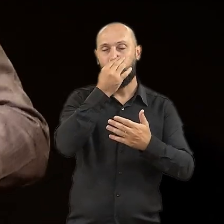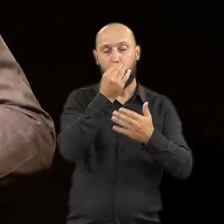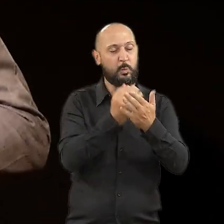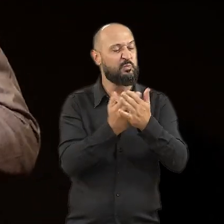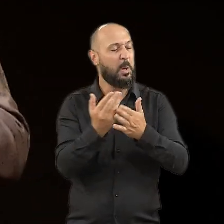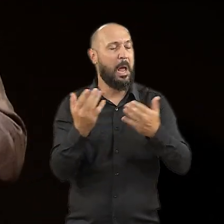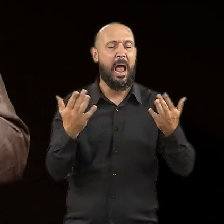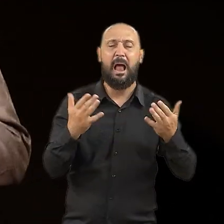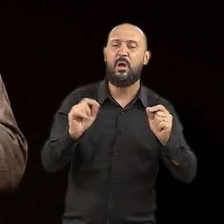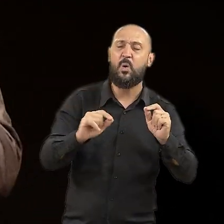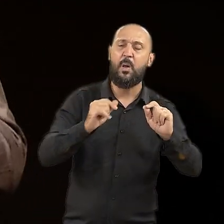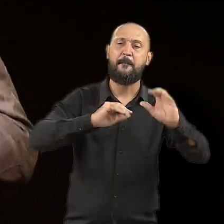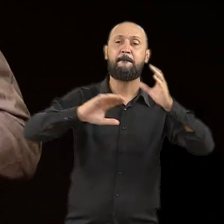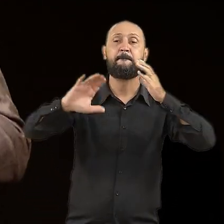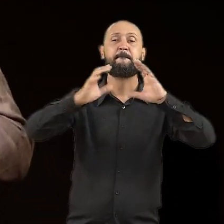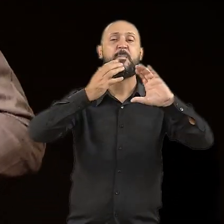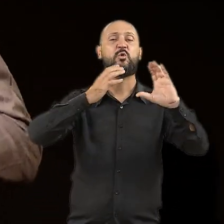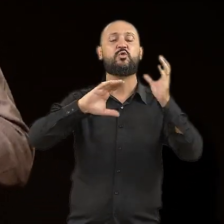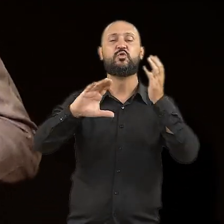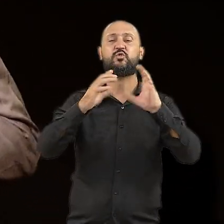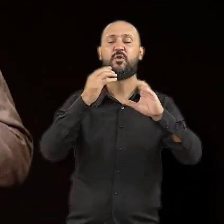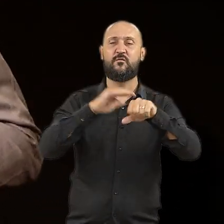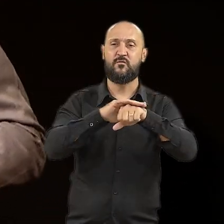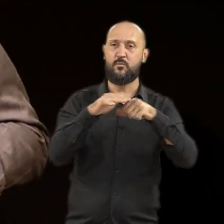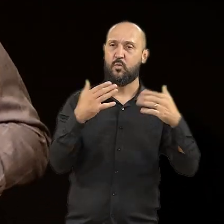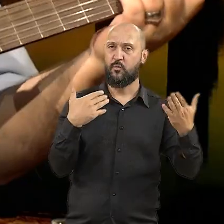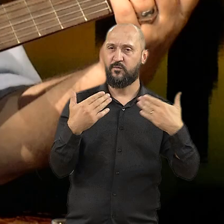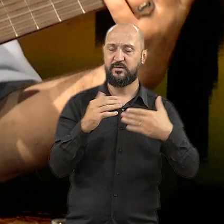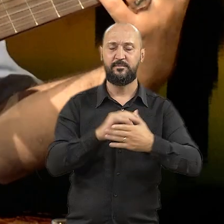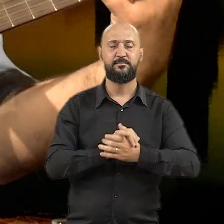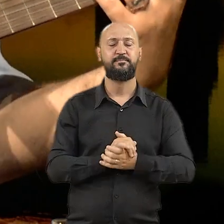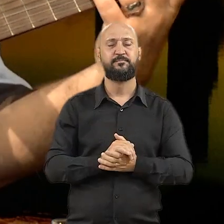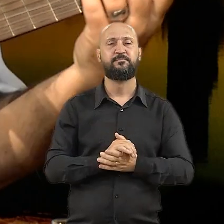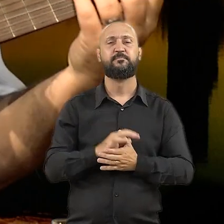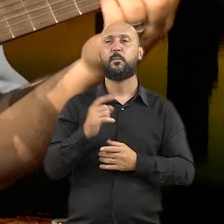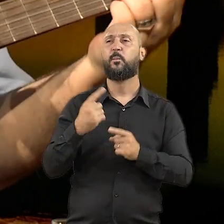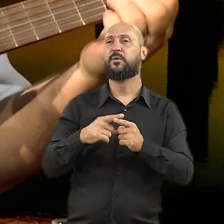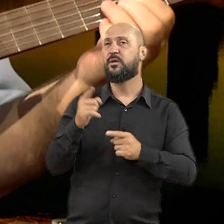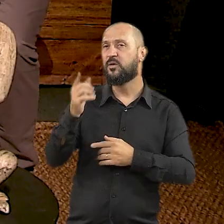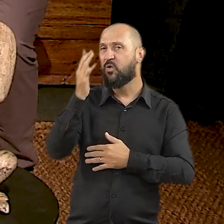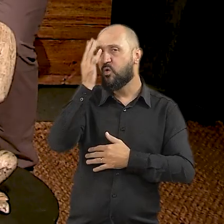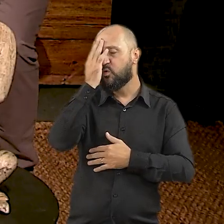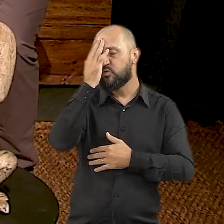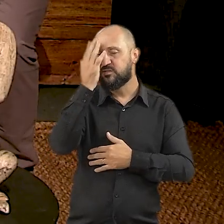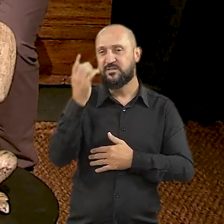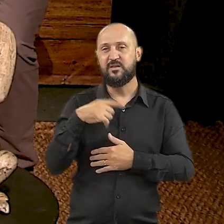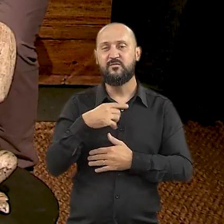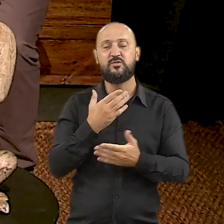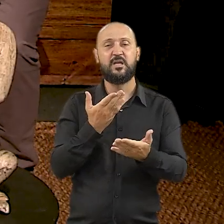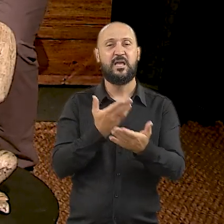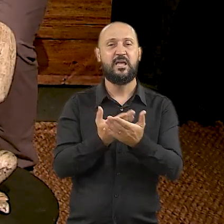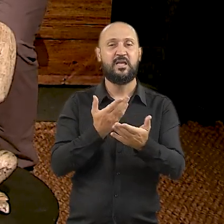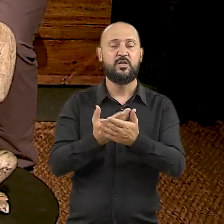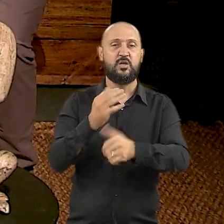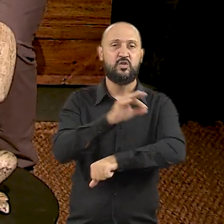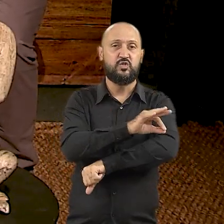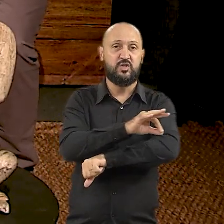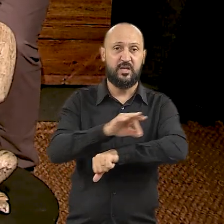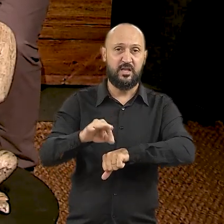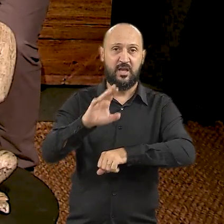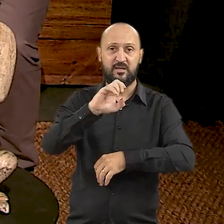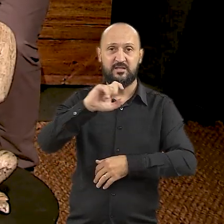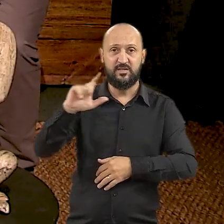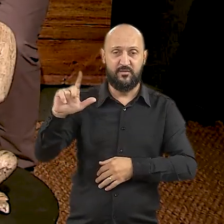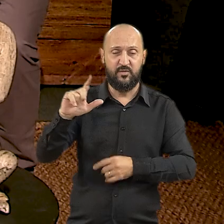Vamos começar musicalmente a conversar? Ué, claro, porque eu sei que você estudou engenharia